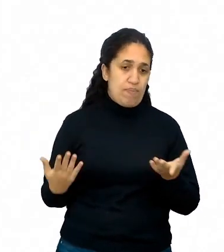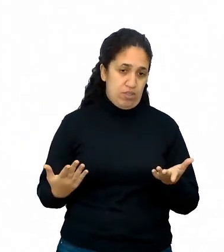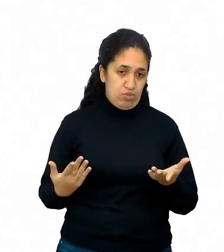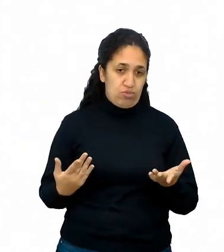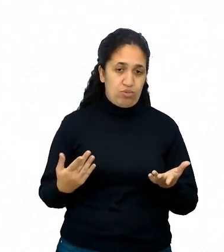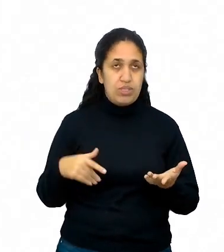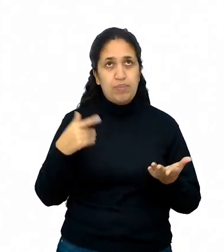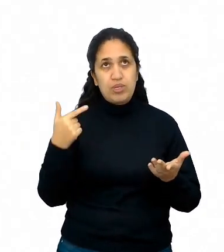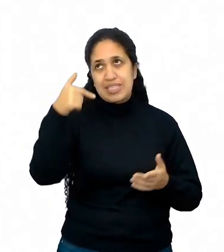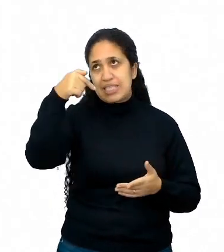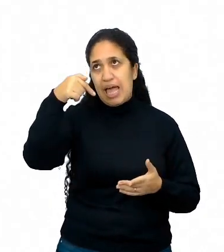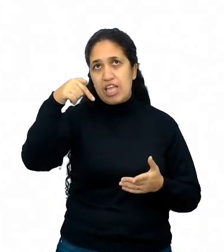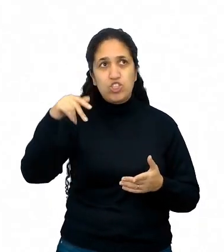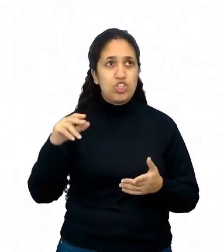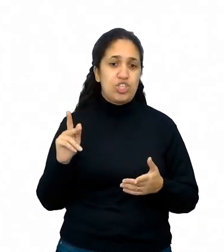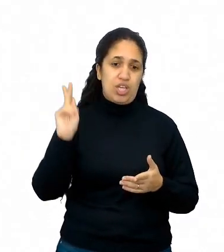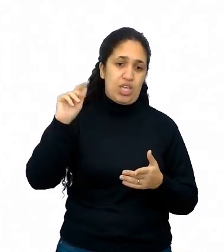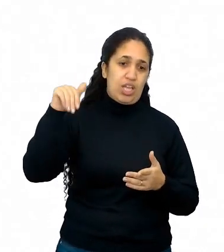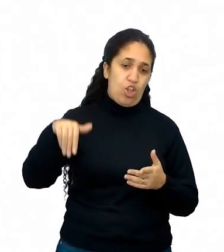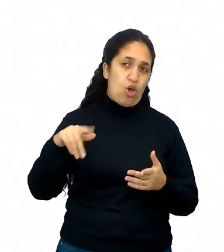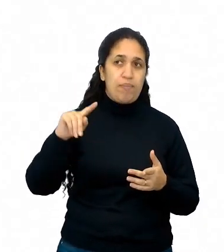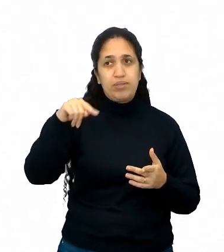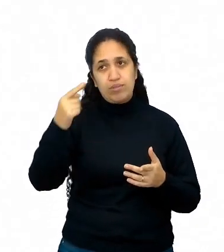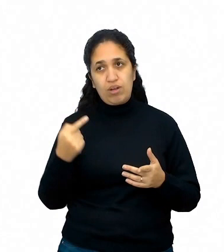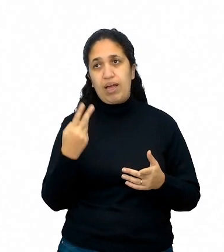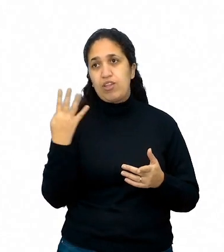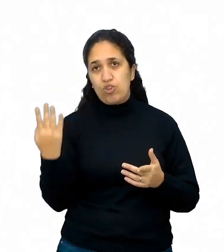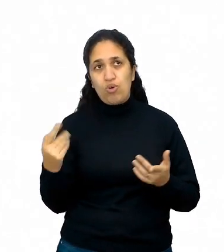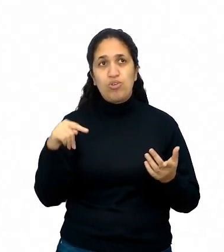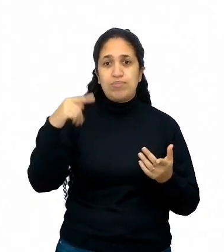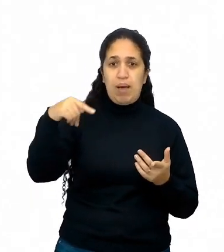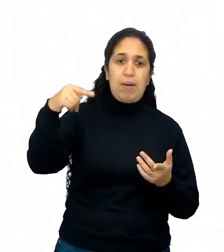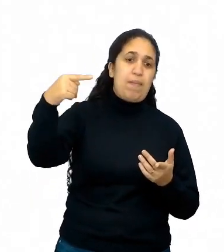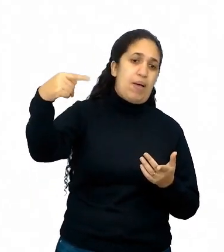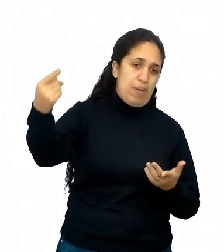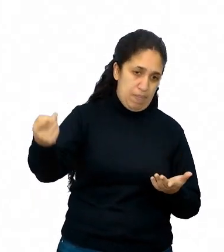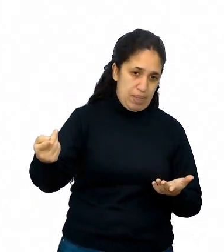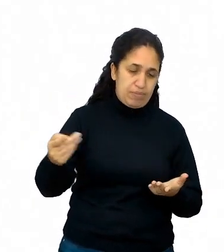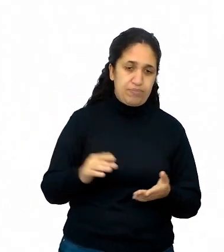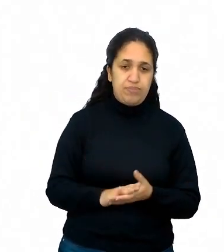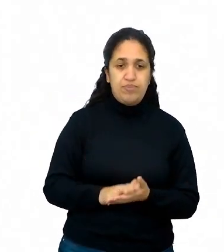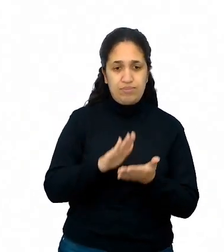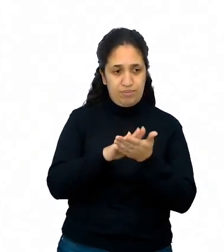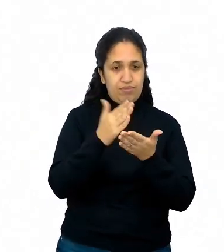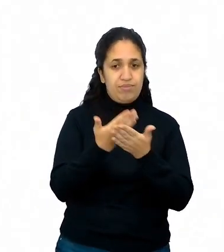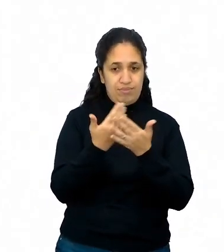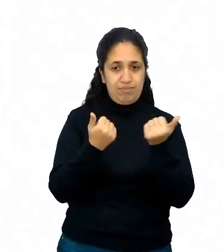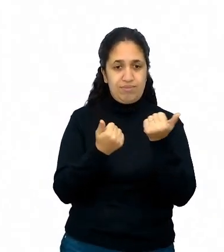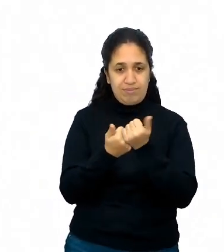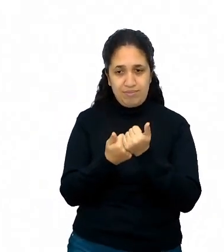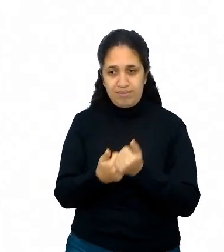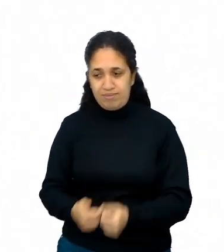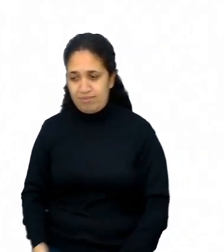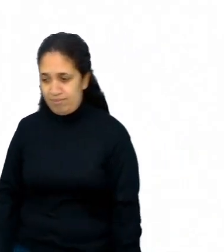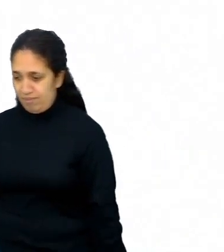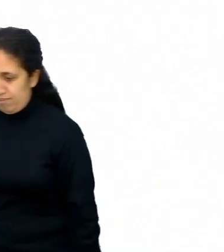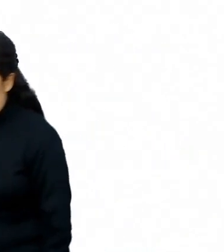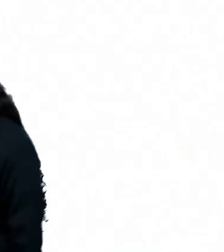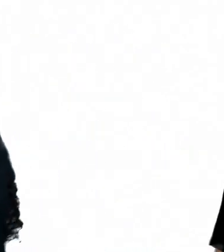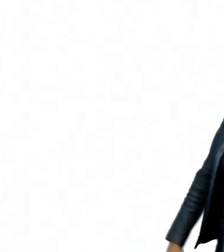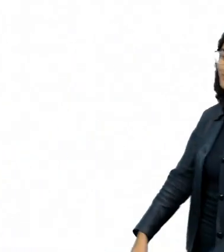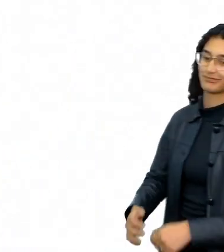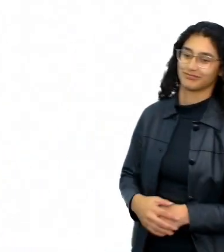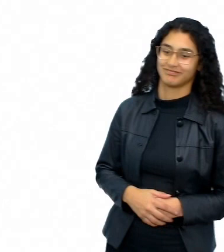é 7 quilômetros com litro, 14 com 2, 13 com 21 e assim vai. E depois ele